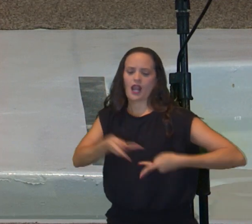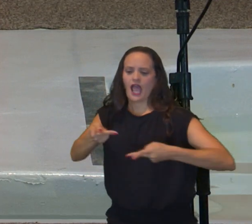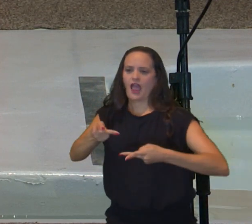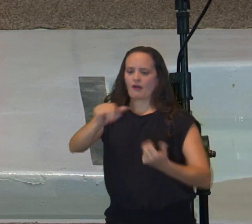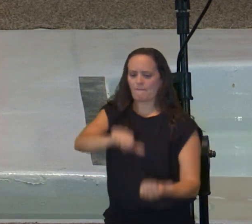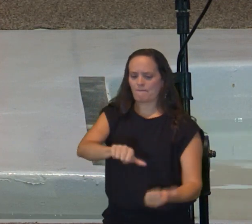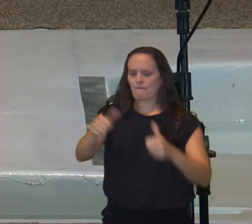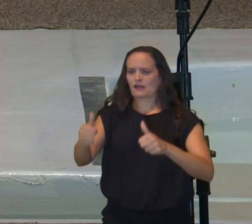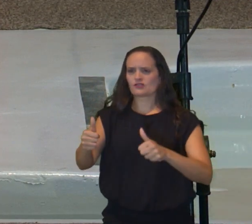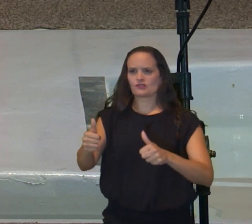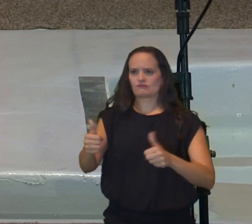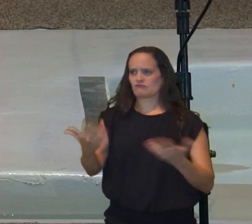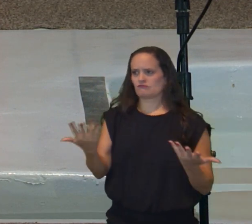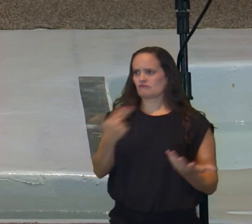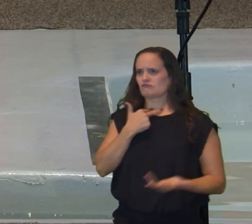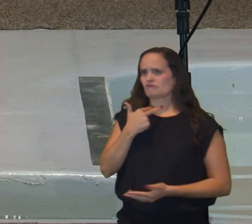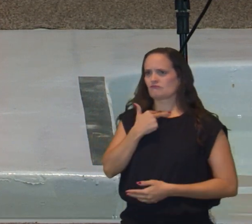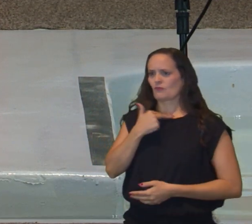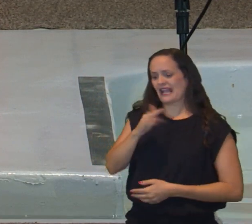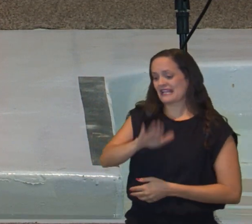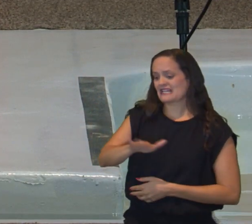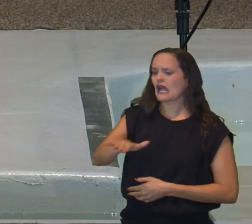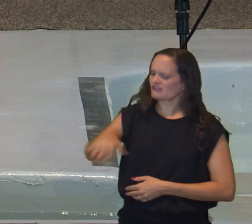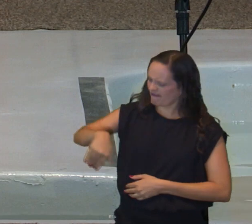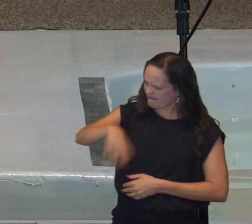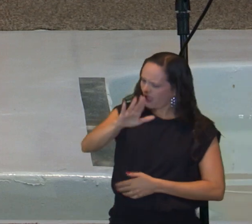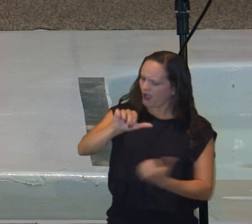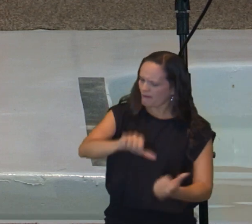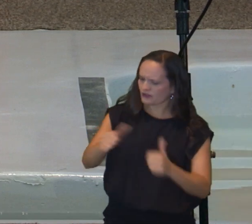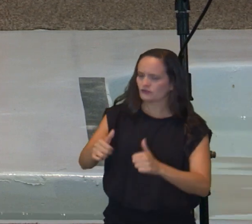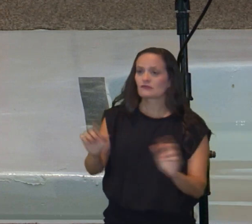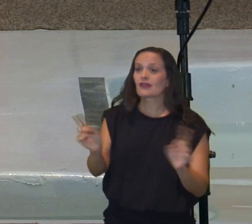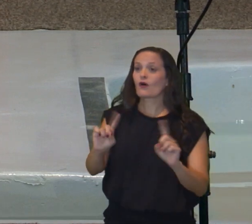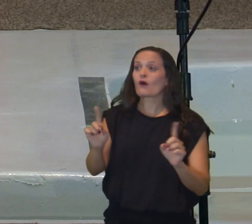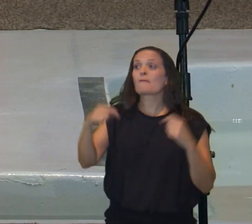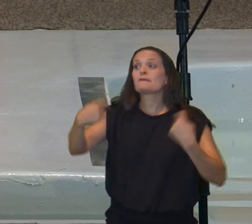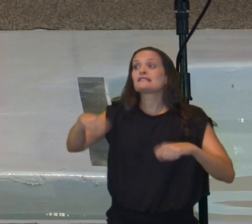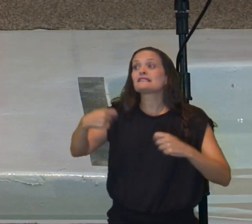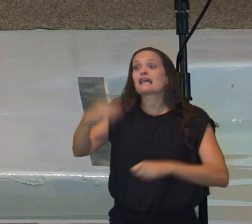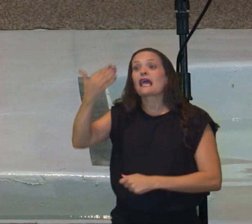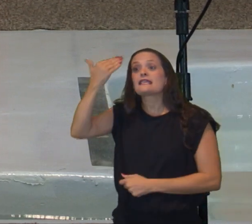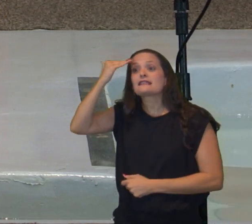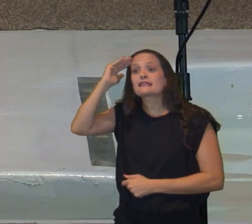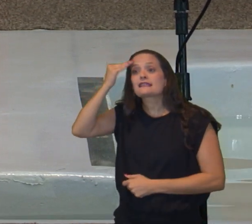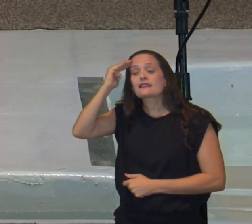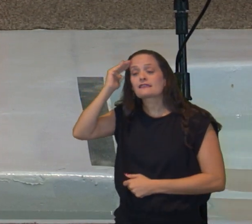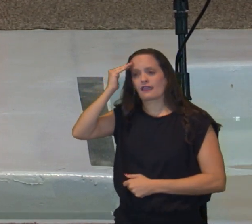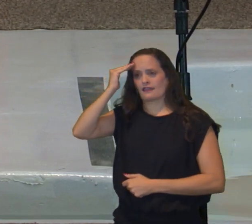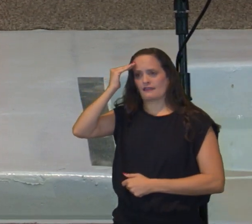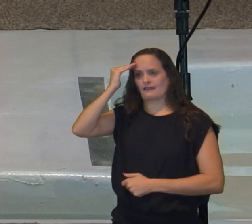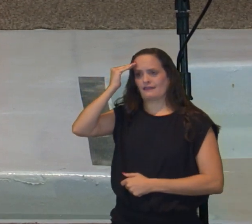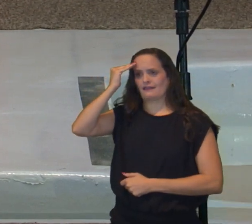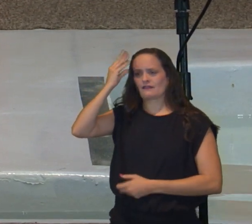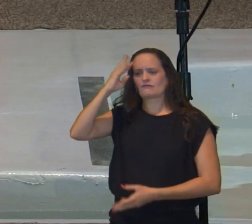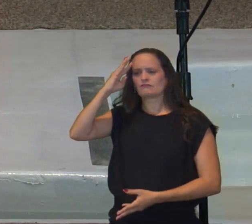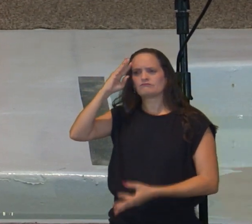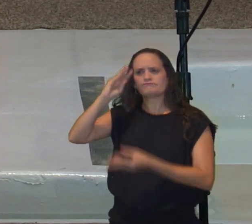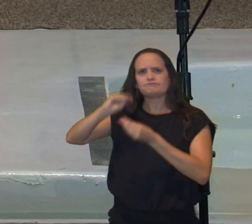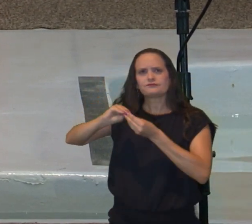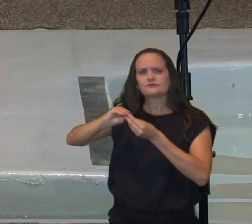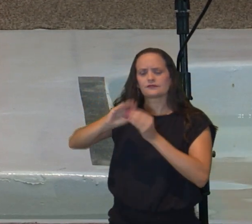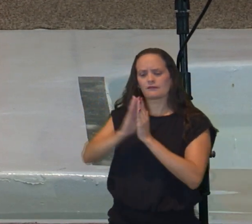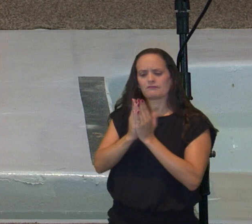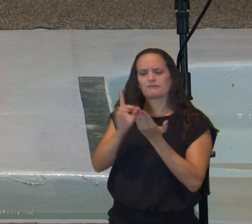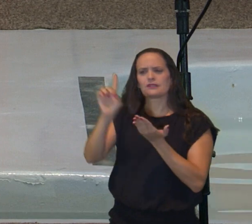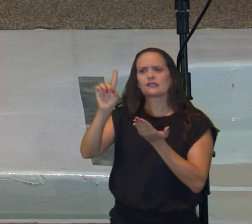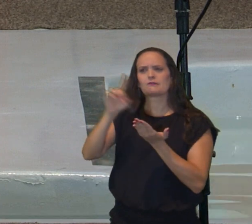a esta decisão sem que esta pessoa queira esta decisão. E ninguém pode decidir por terceiros. Essa